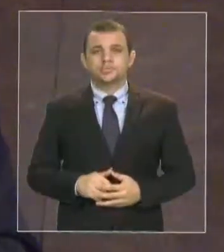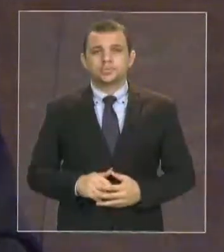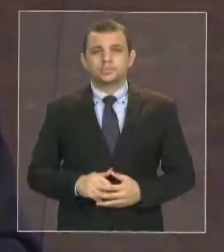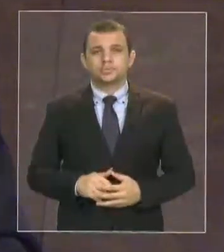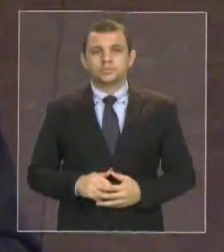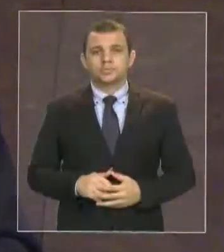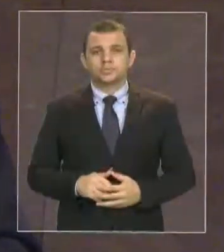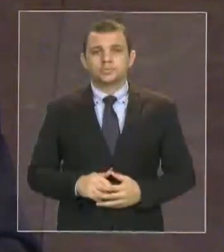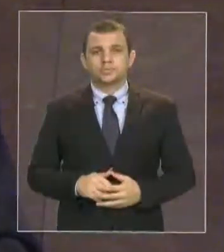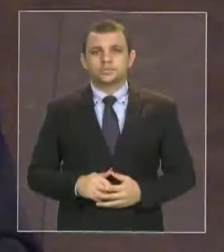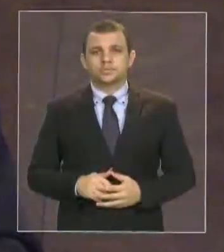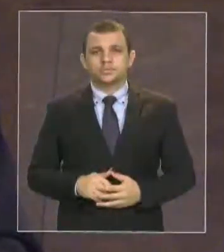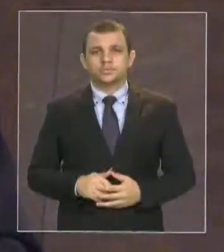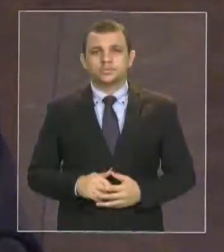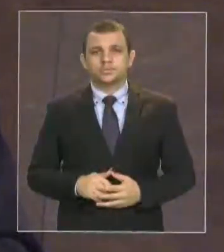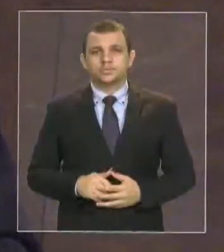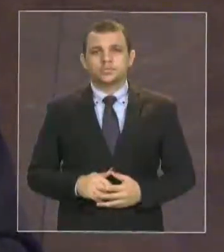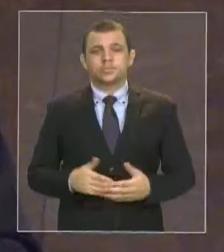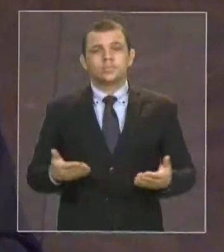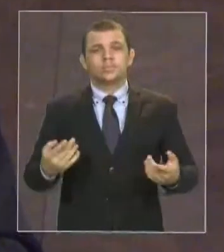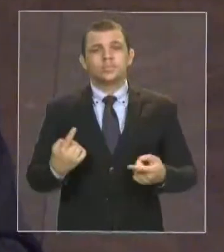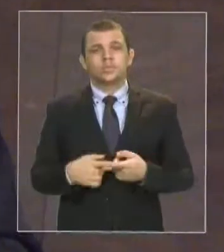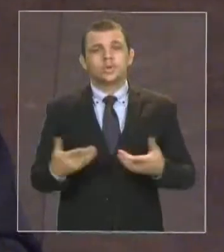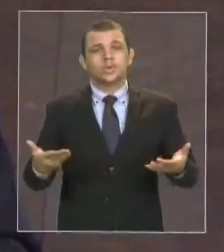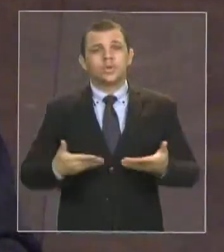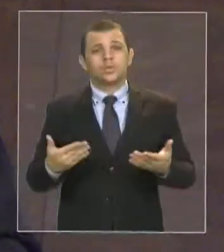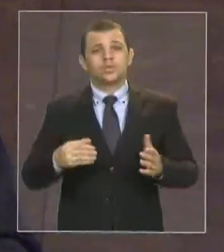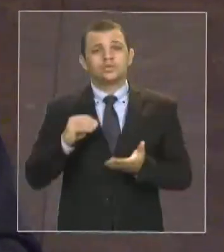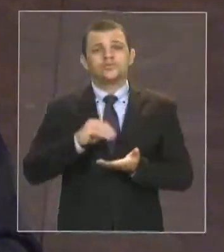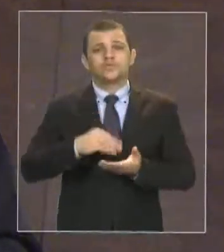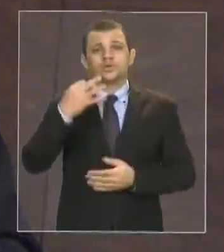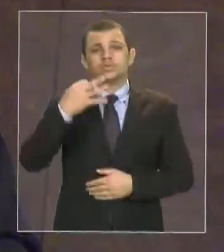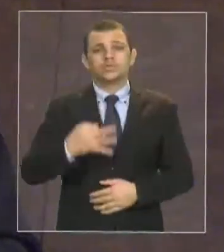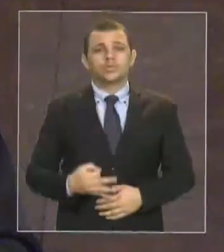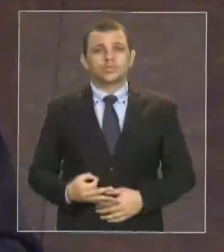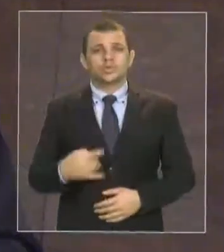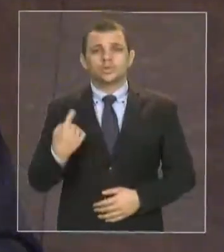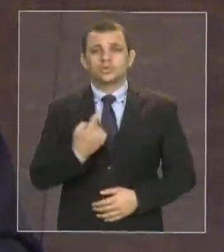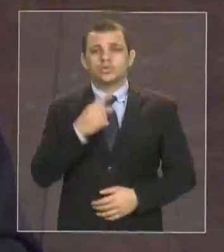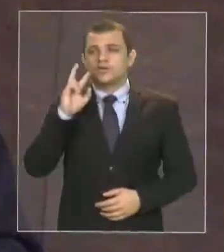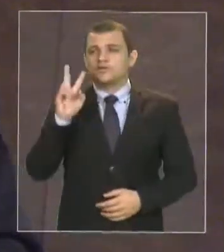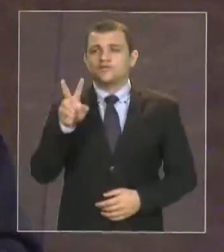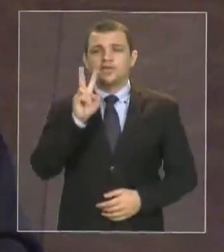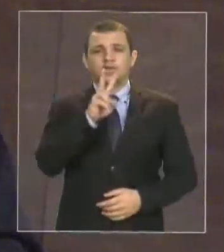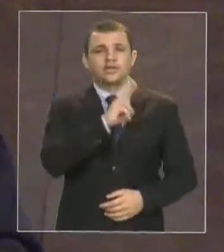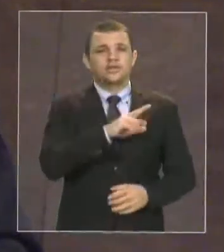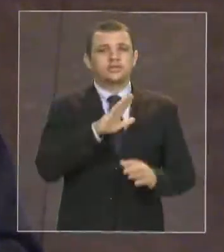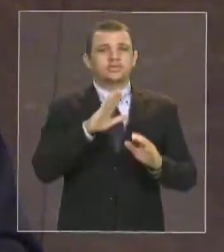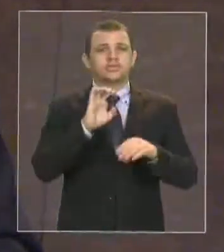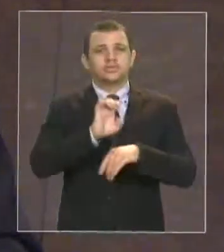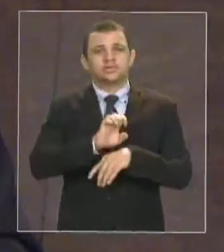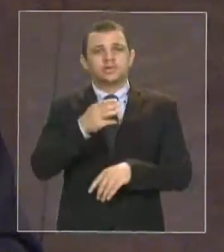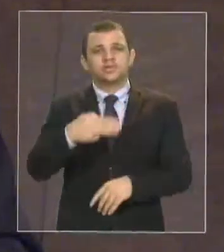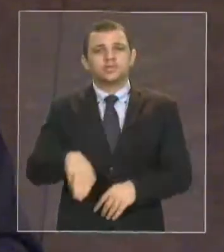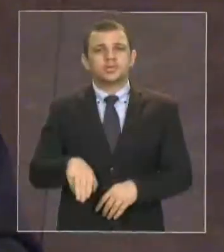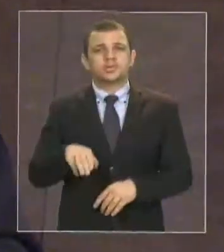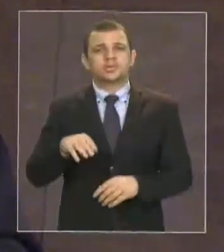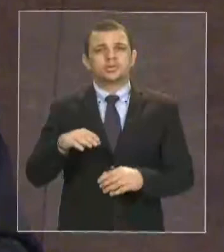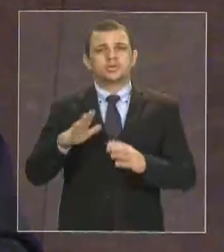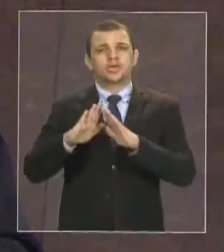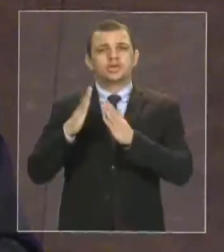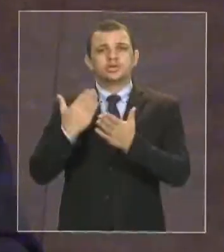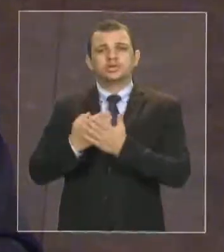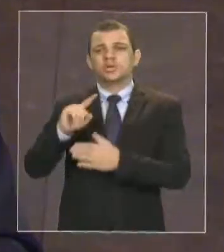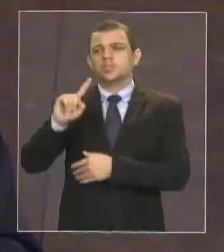imoralidade que encontramos no estado do Maranhão, mais de 1000 colégios de taipa, de